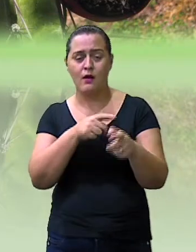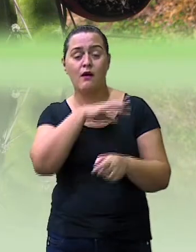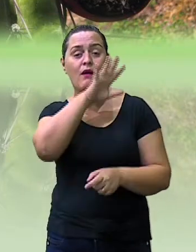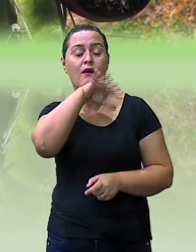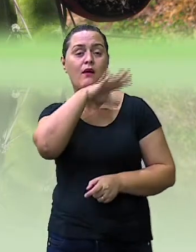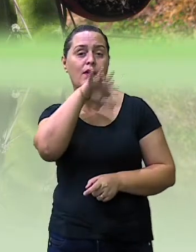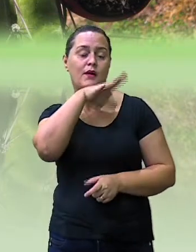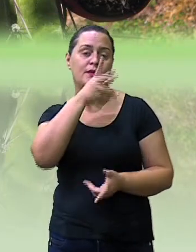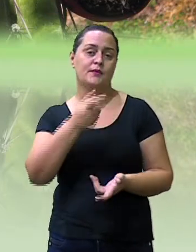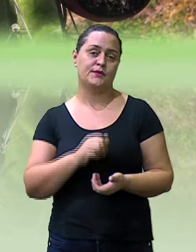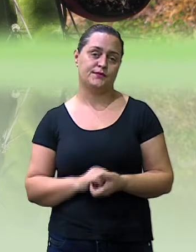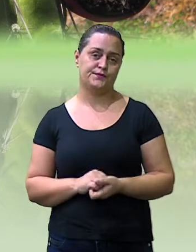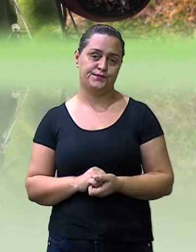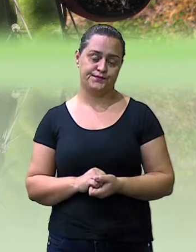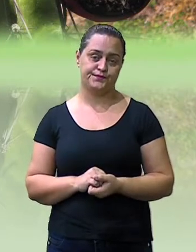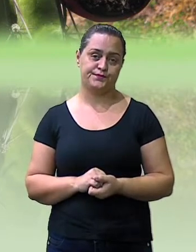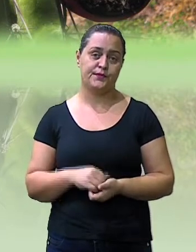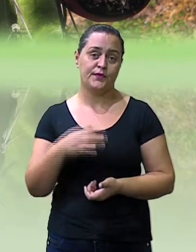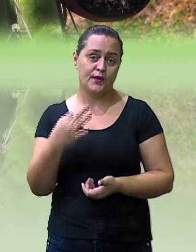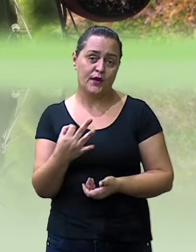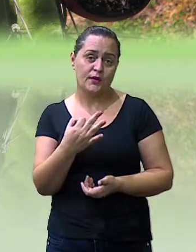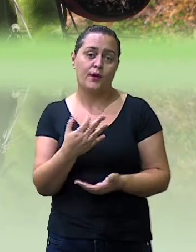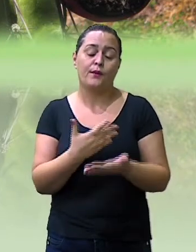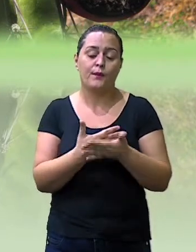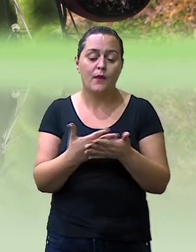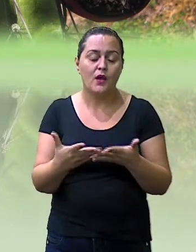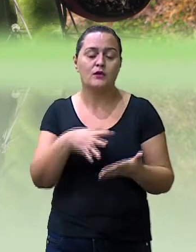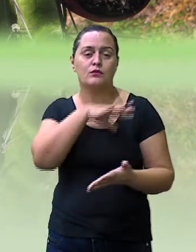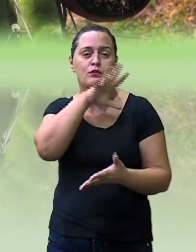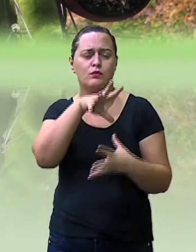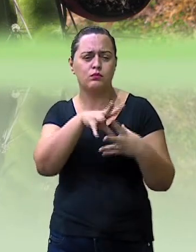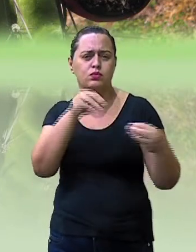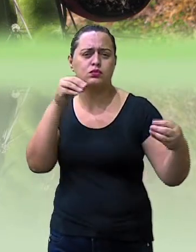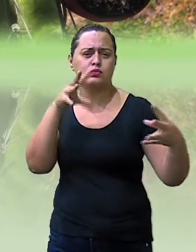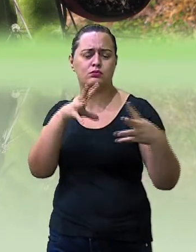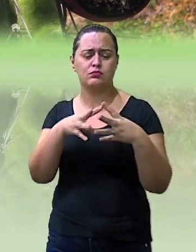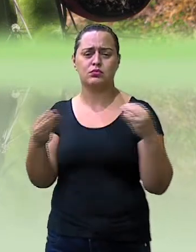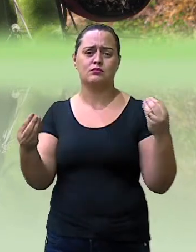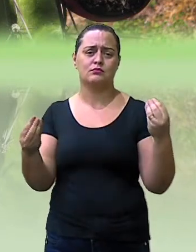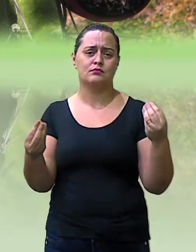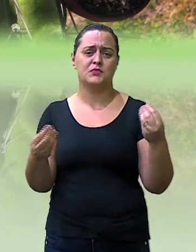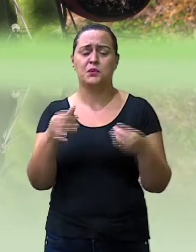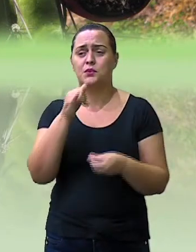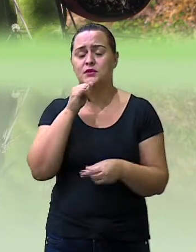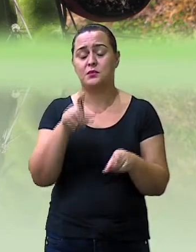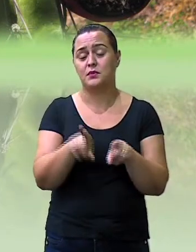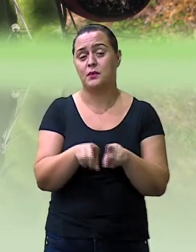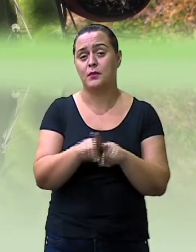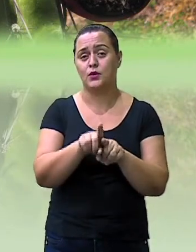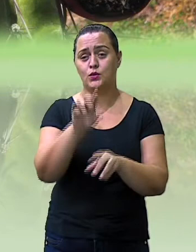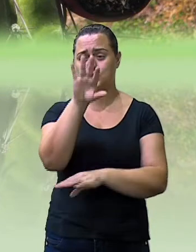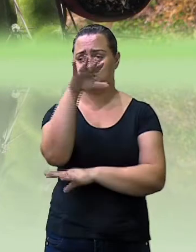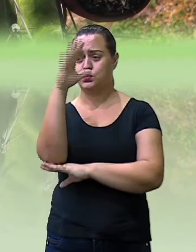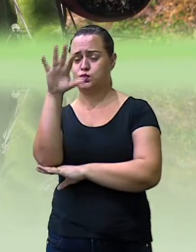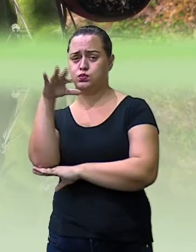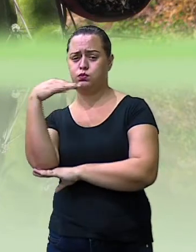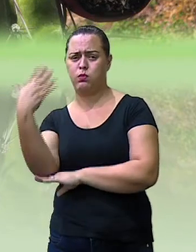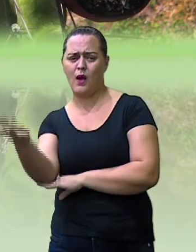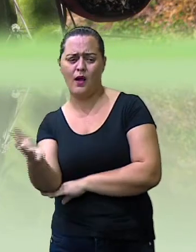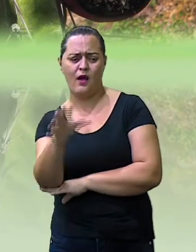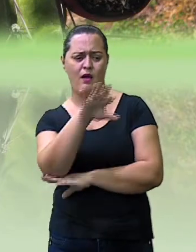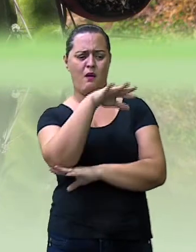ações responsáveis pela destruição da caatinga estão o desmatamento, a queimada,